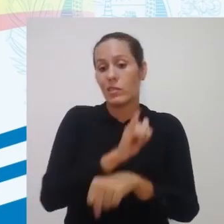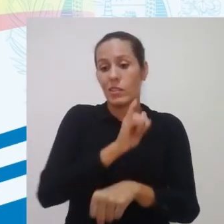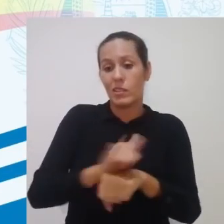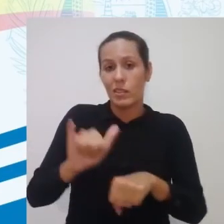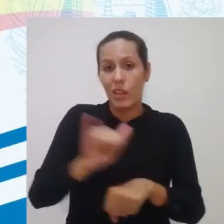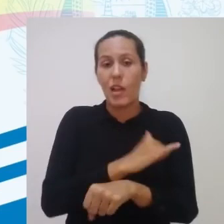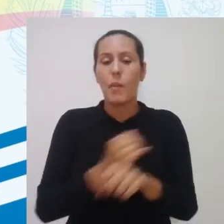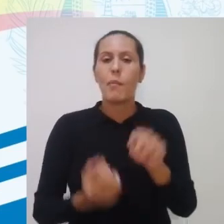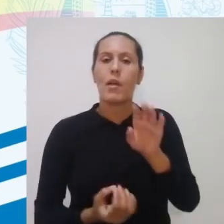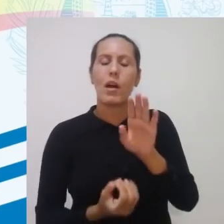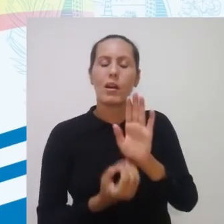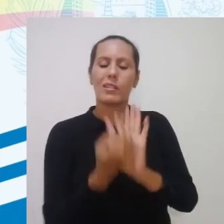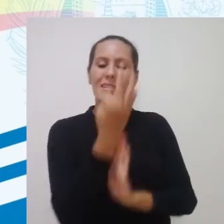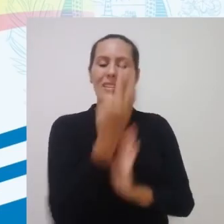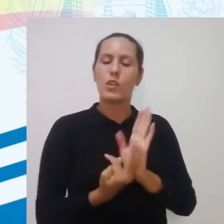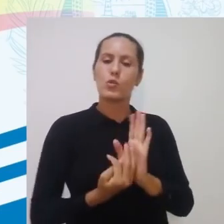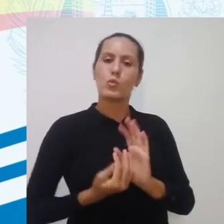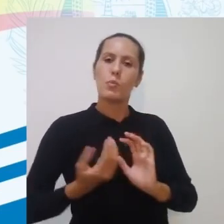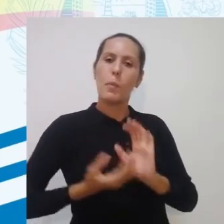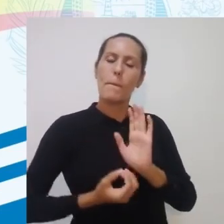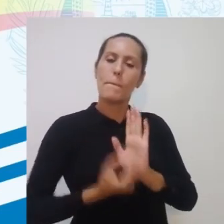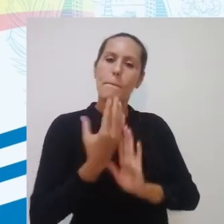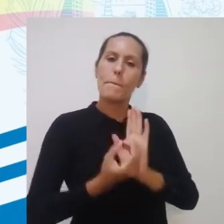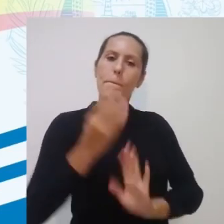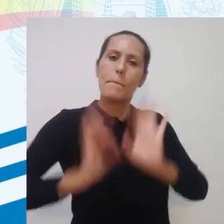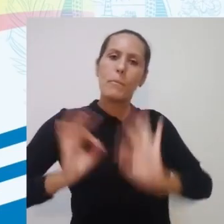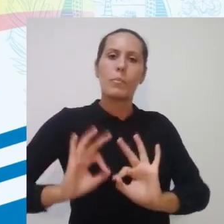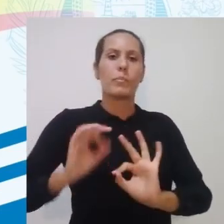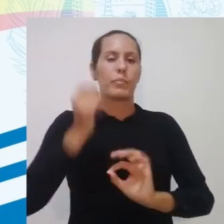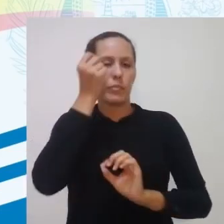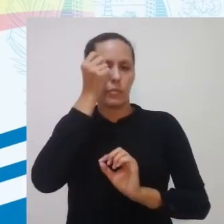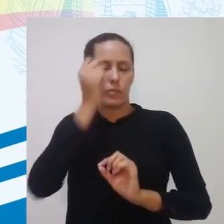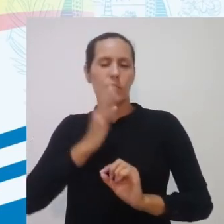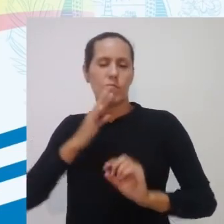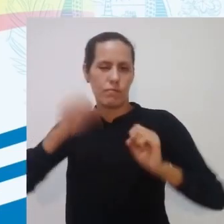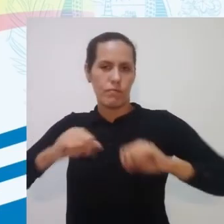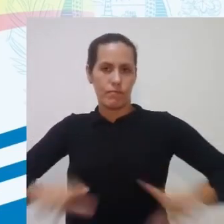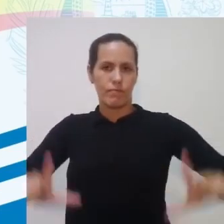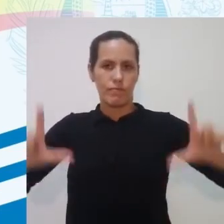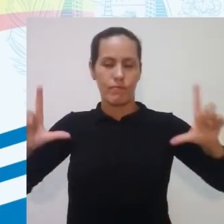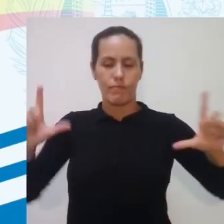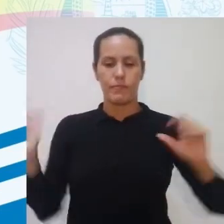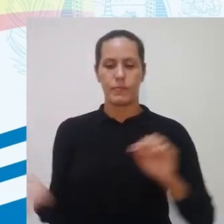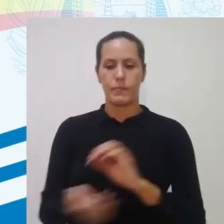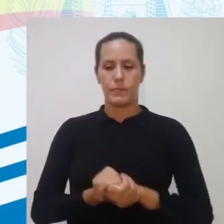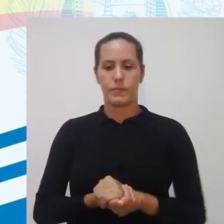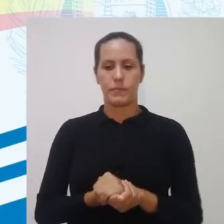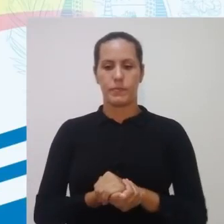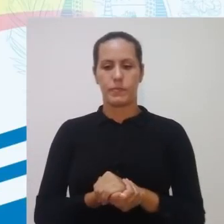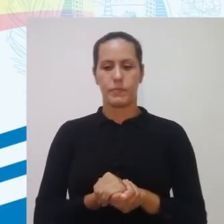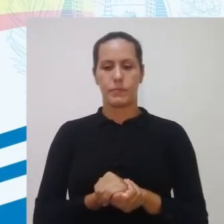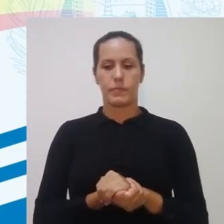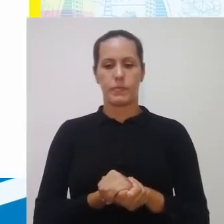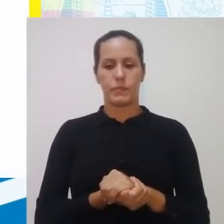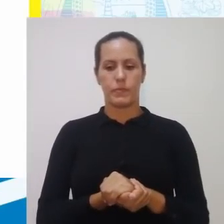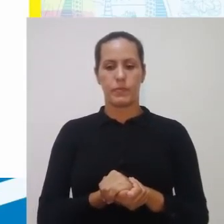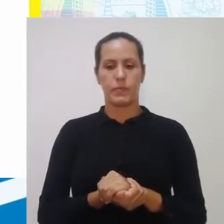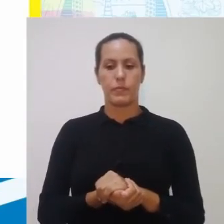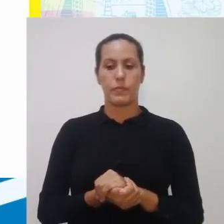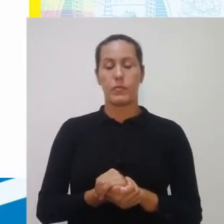uma estratégia para a produção do texto, certo? Então, se liga aí no que vai aparecer para você logo na